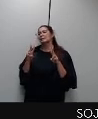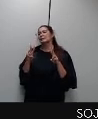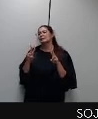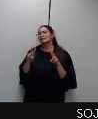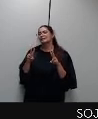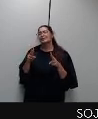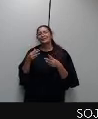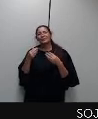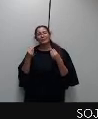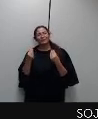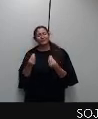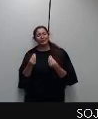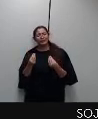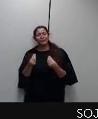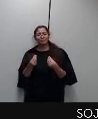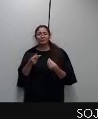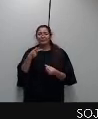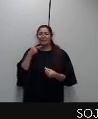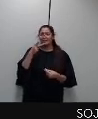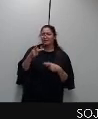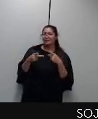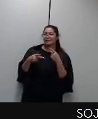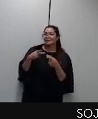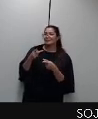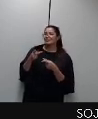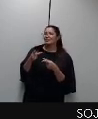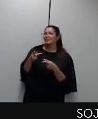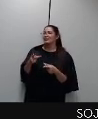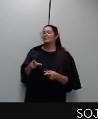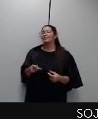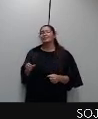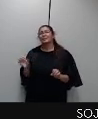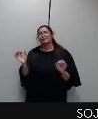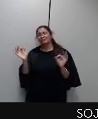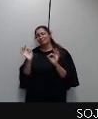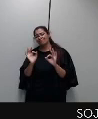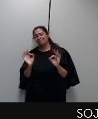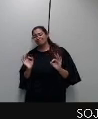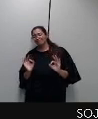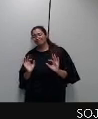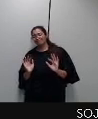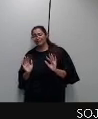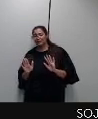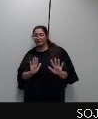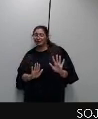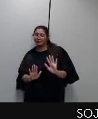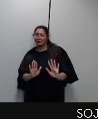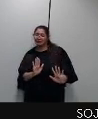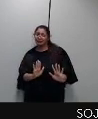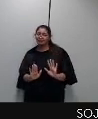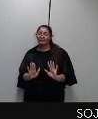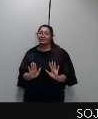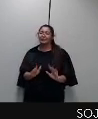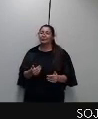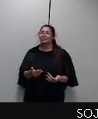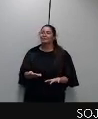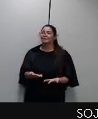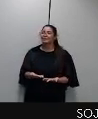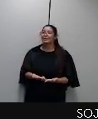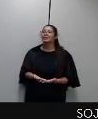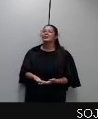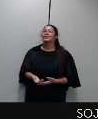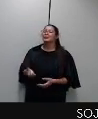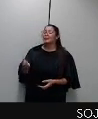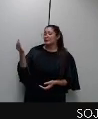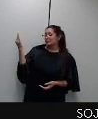vistoria sem falar da gente julga de um modo técnico então é que sobe o creme Napoleão não é isso para poder explicar o meu